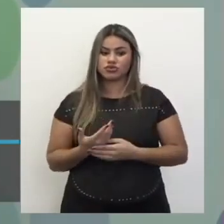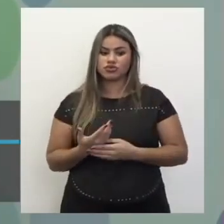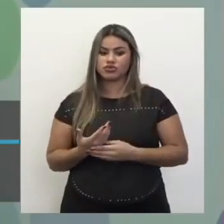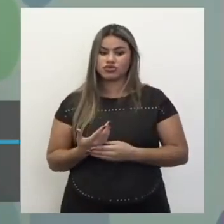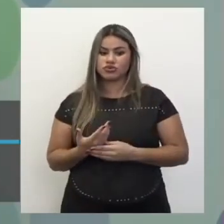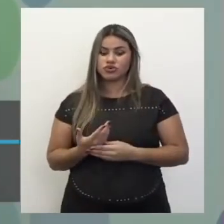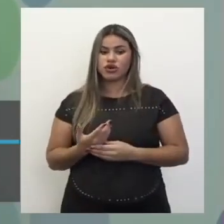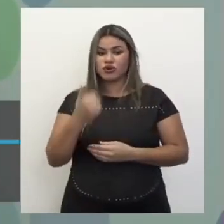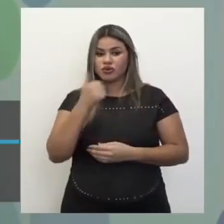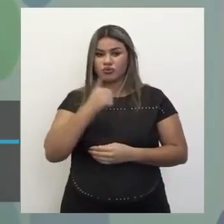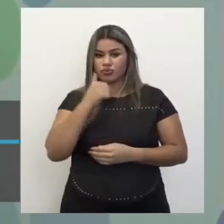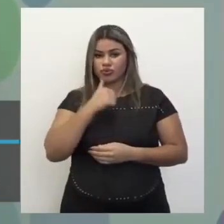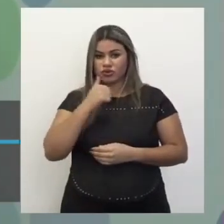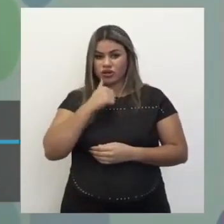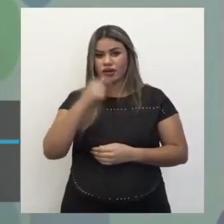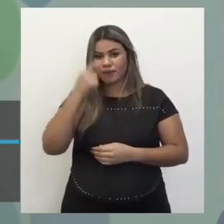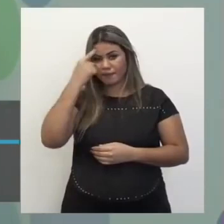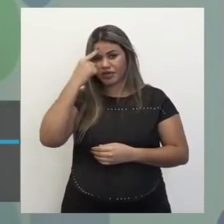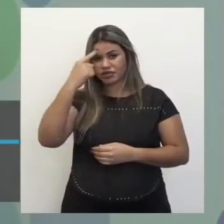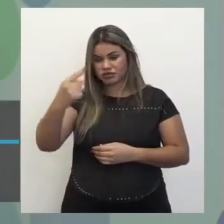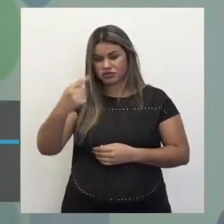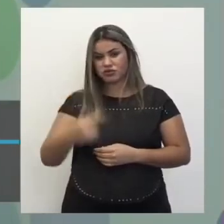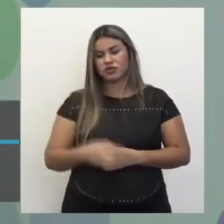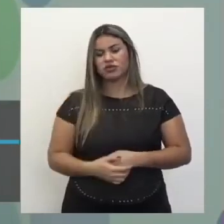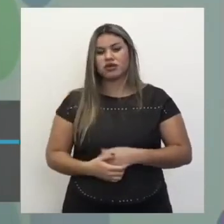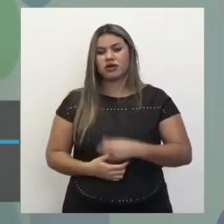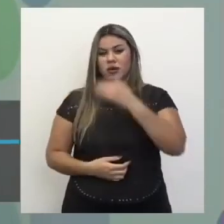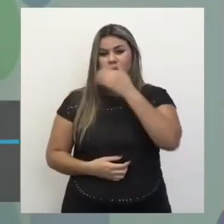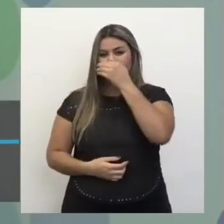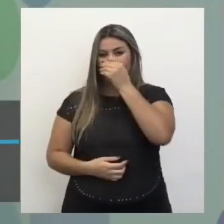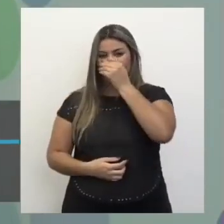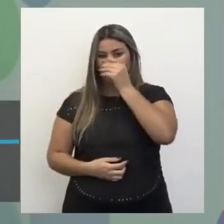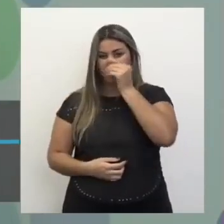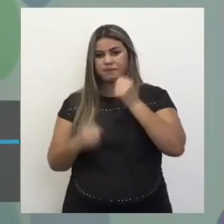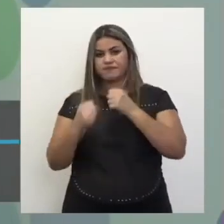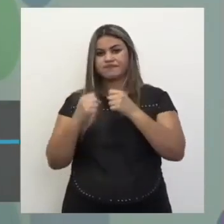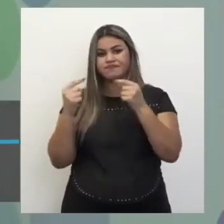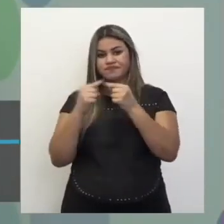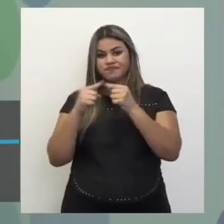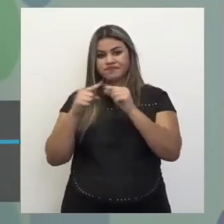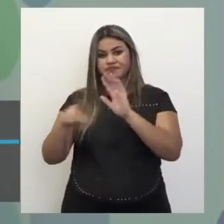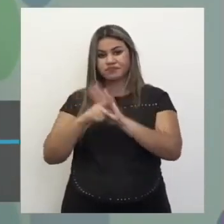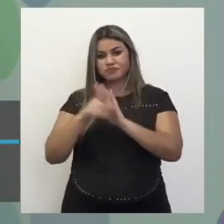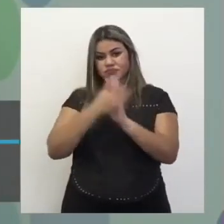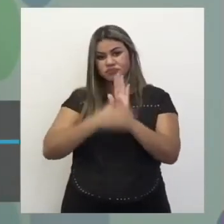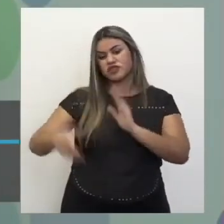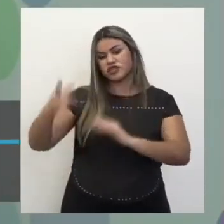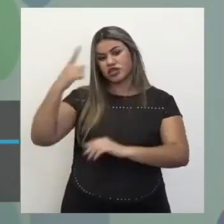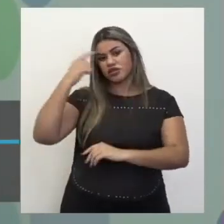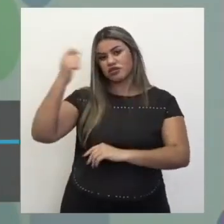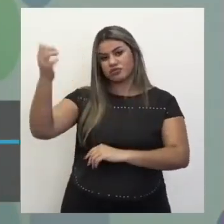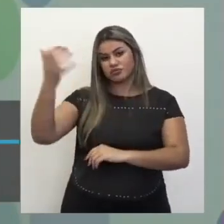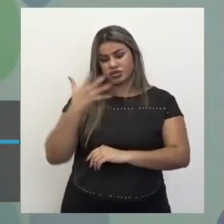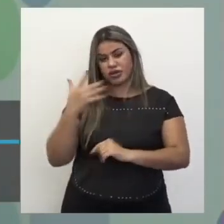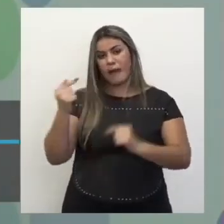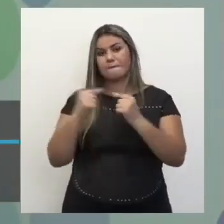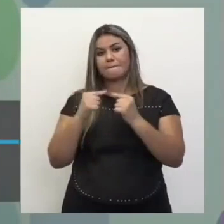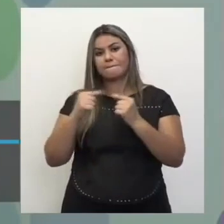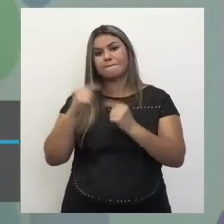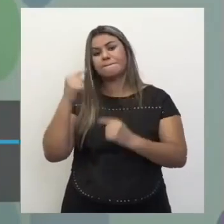elas pensadoras, algumas inclusive datam aí a Olympe do próprio iluminismo, que trazem essa crítica ao